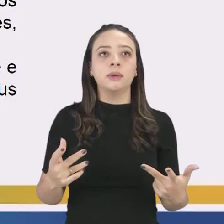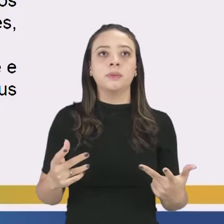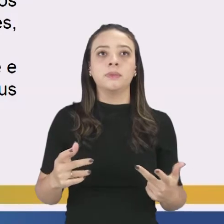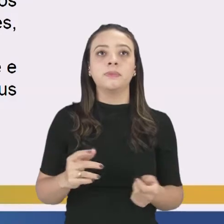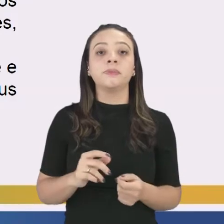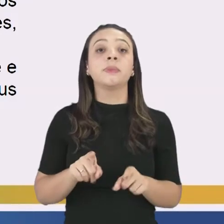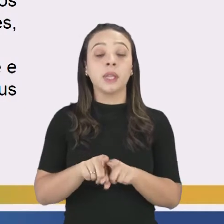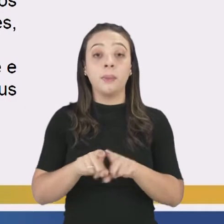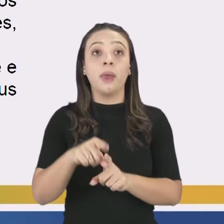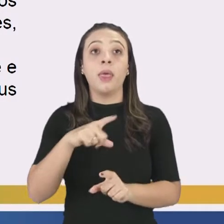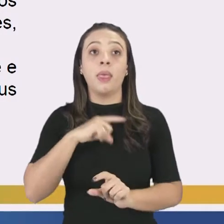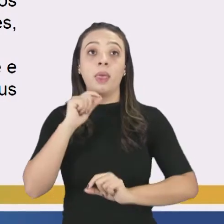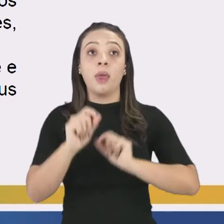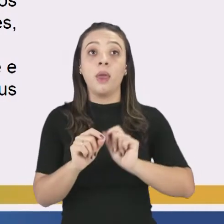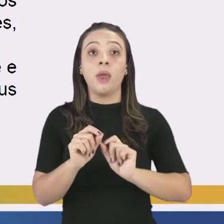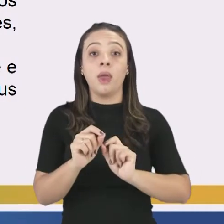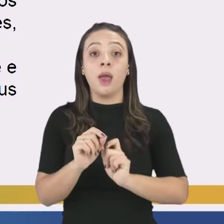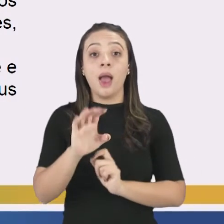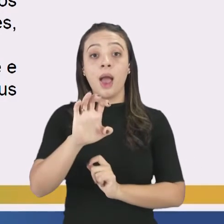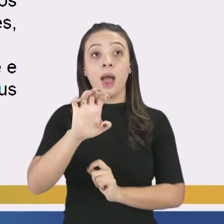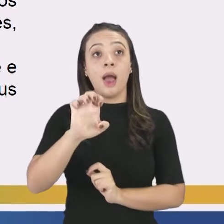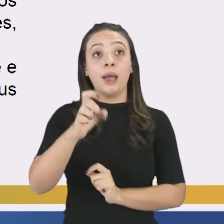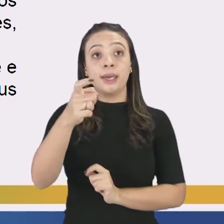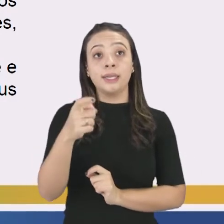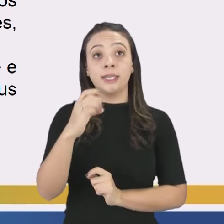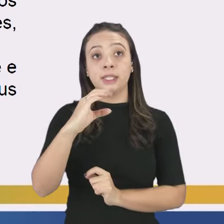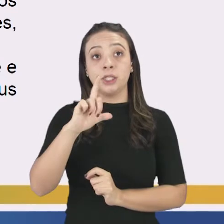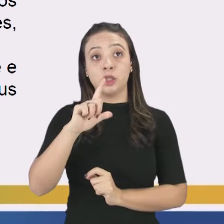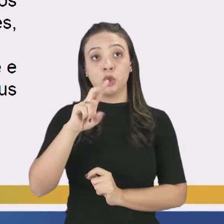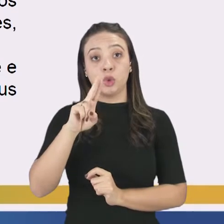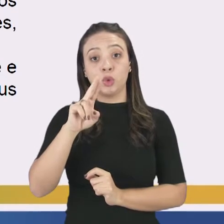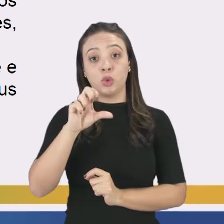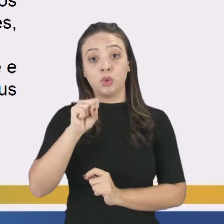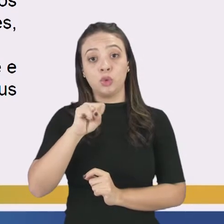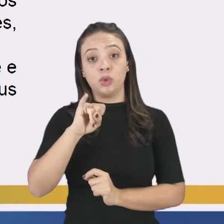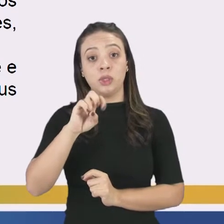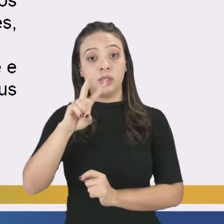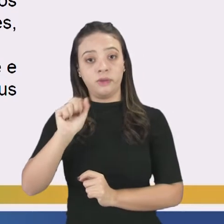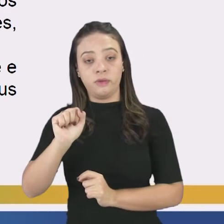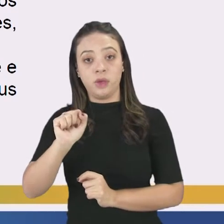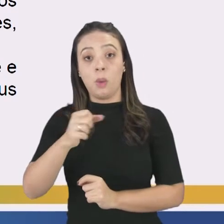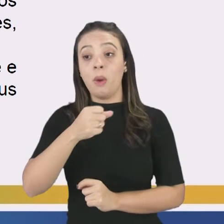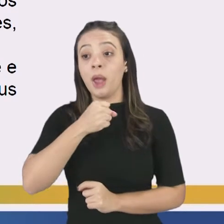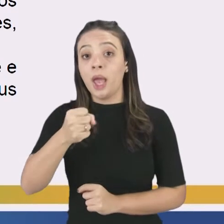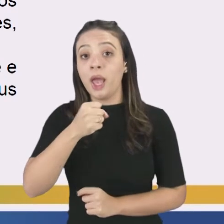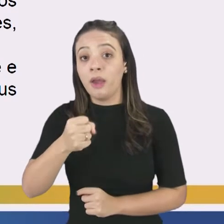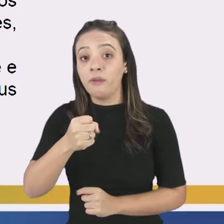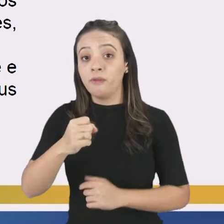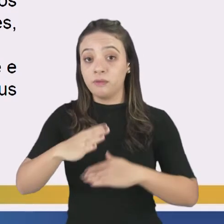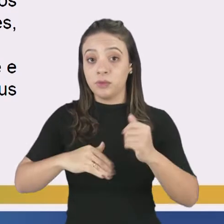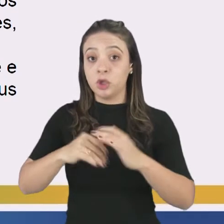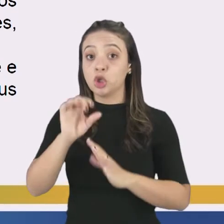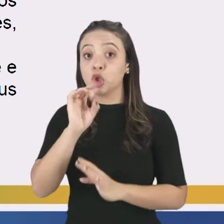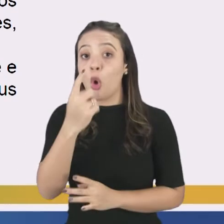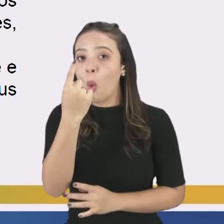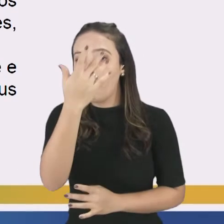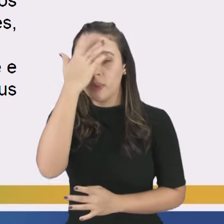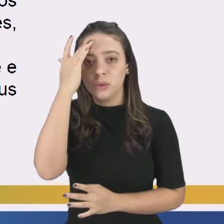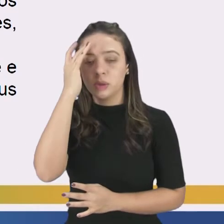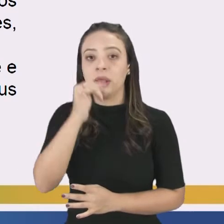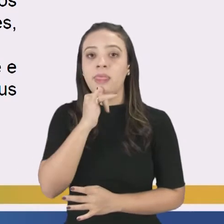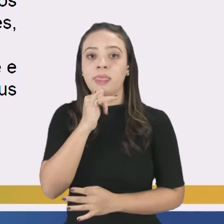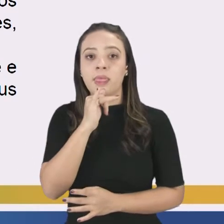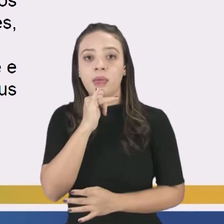Próximo. Olha lá. A exclusiva é uma entrevista concedida a apenas um jornalista, ou seja, aparece lá no